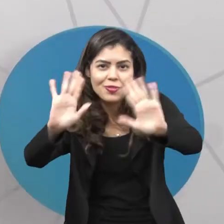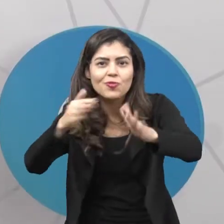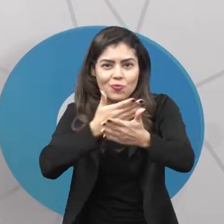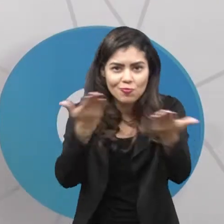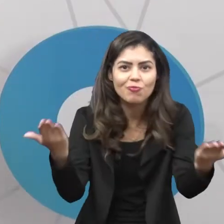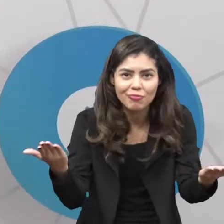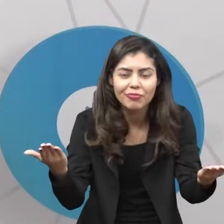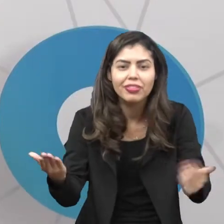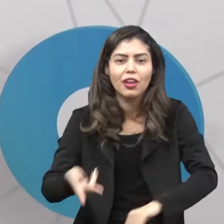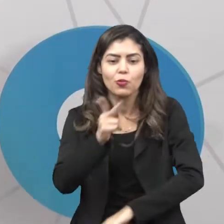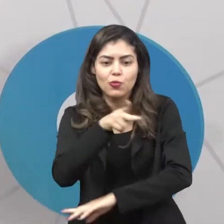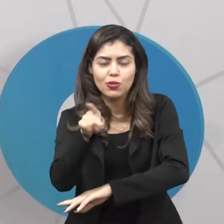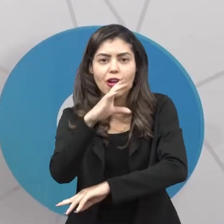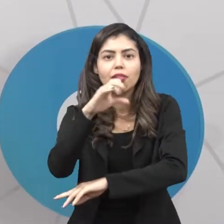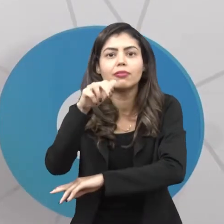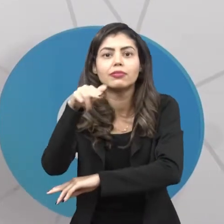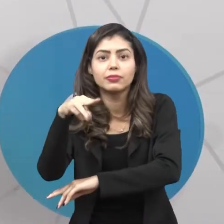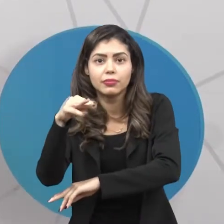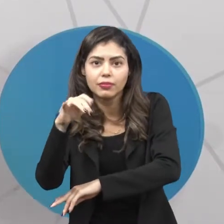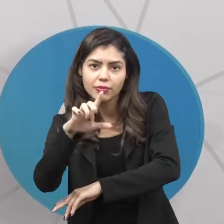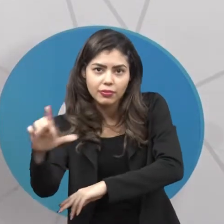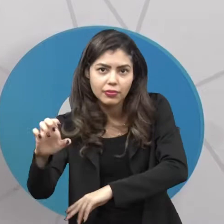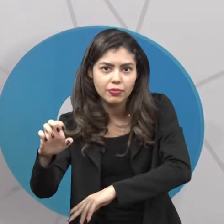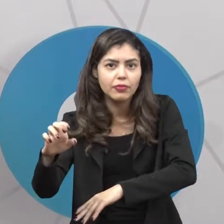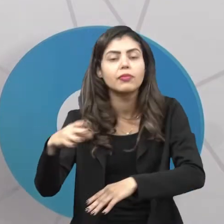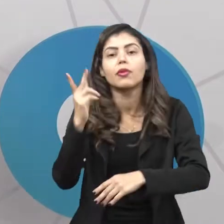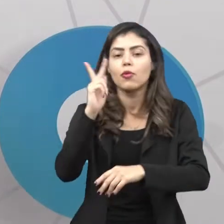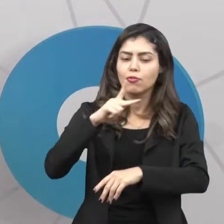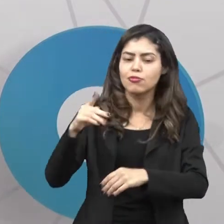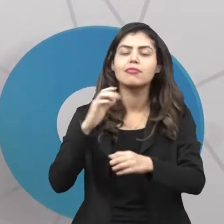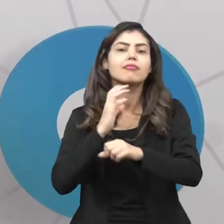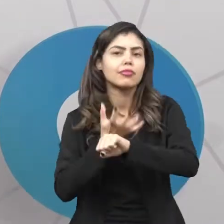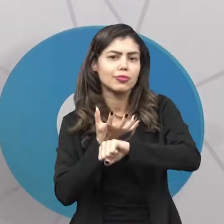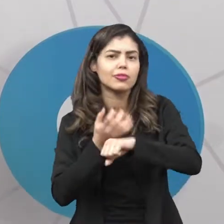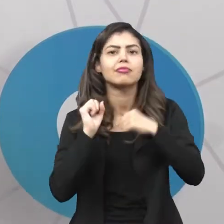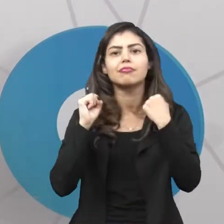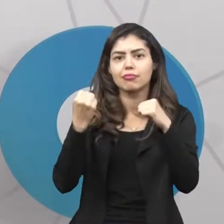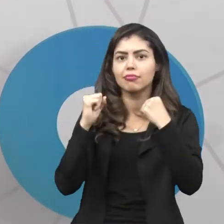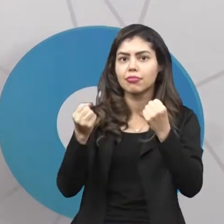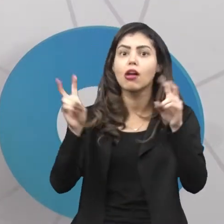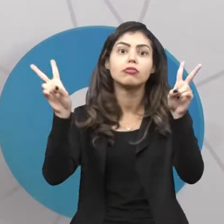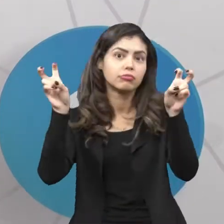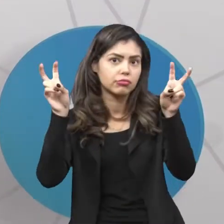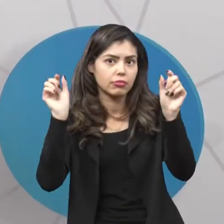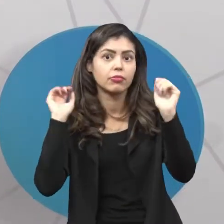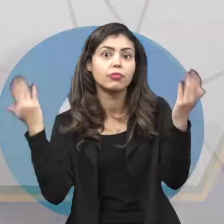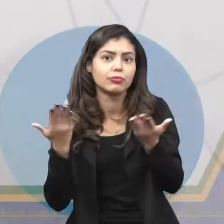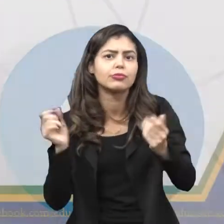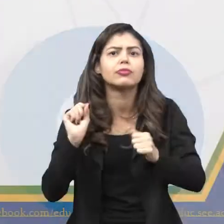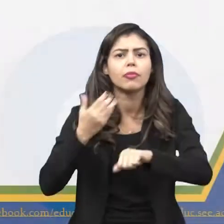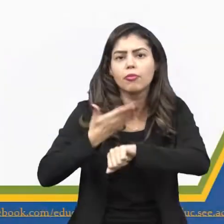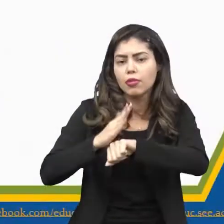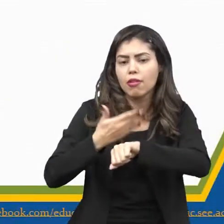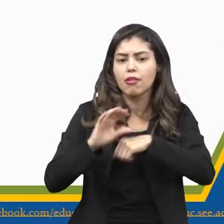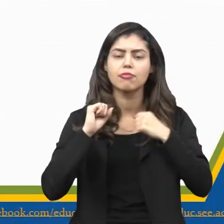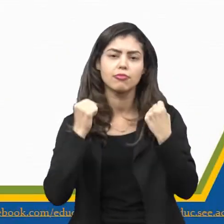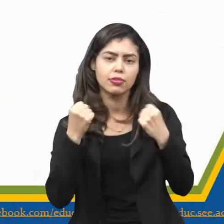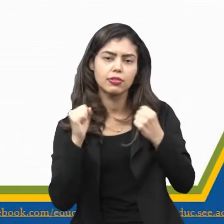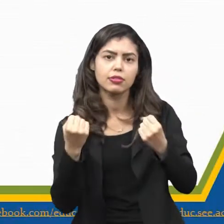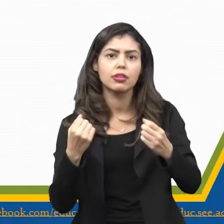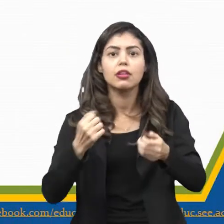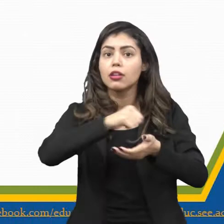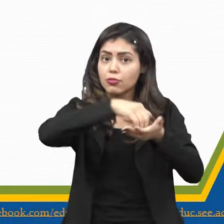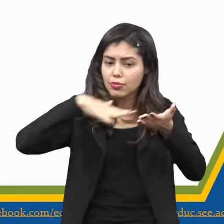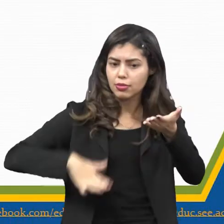Olá, pessoal! Eu sou a professora Camille, sou professora de Educação Física e o tema da nossa aula de hoje é atividade física